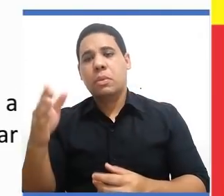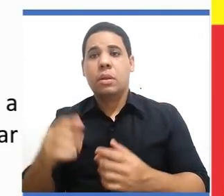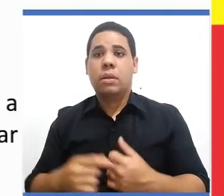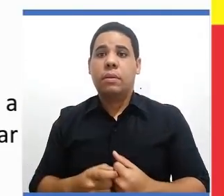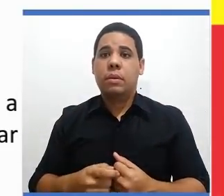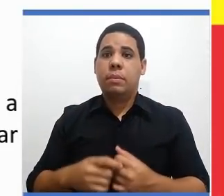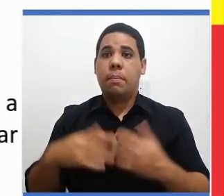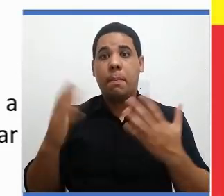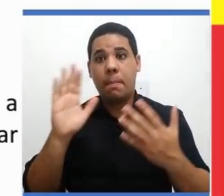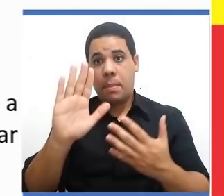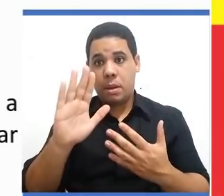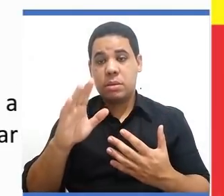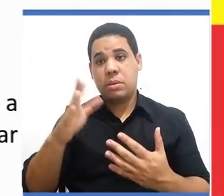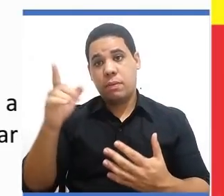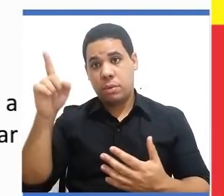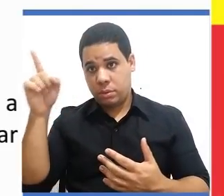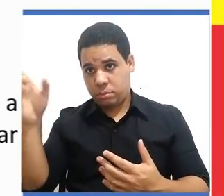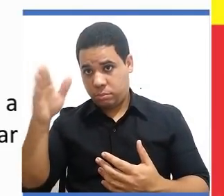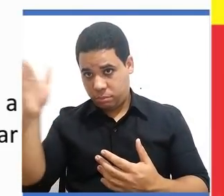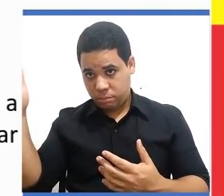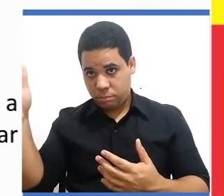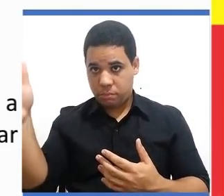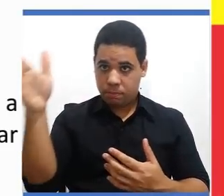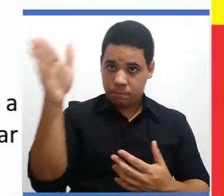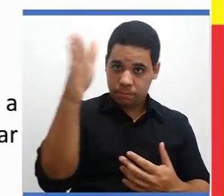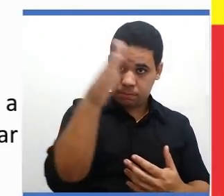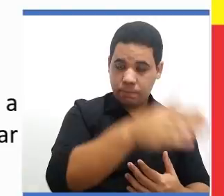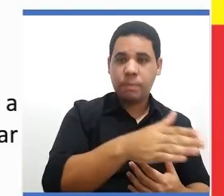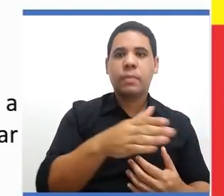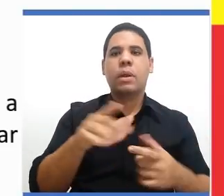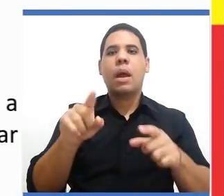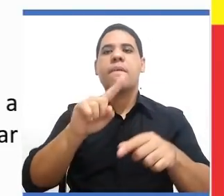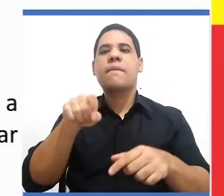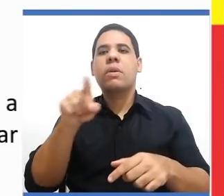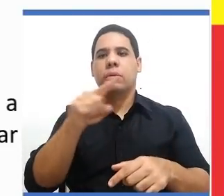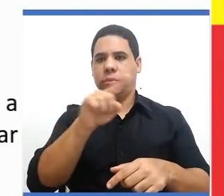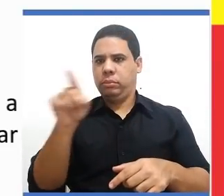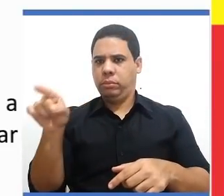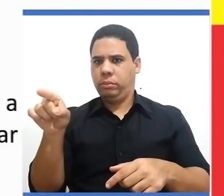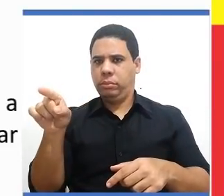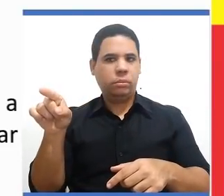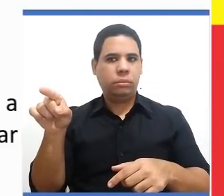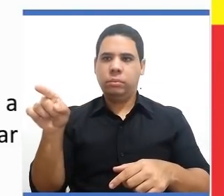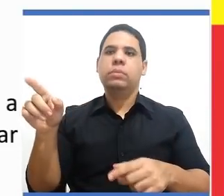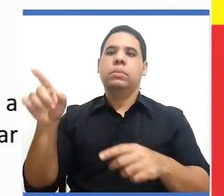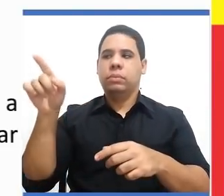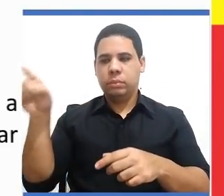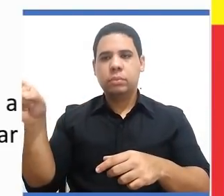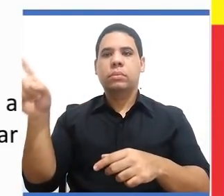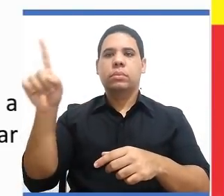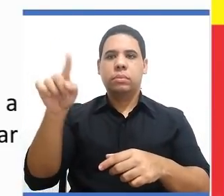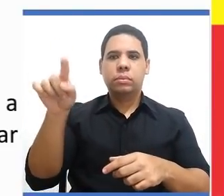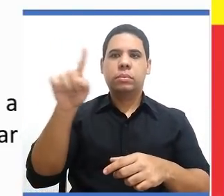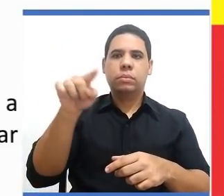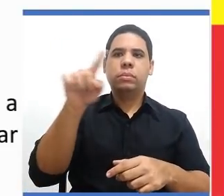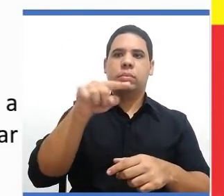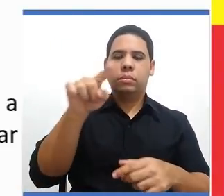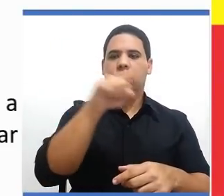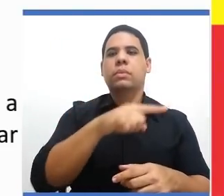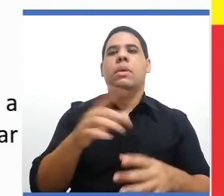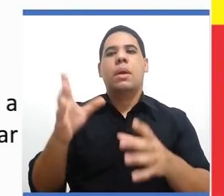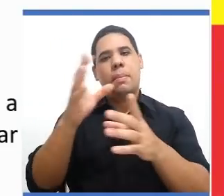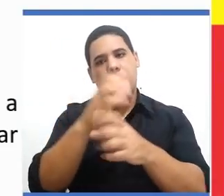da direita, se eu vou da direita para a esquerda, também a vírgula anda nessa direção. Por quê? A